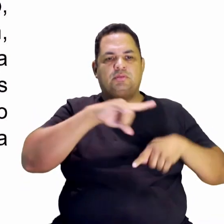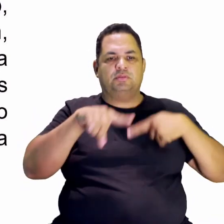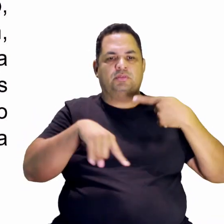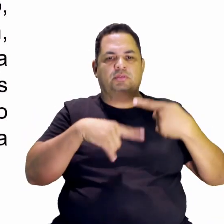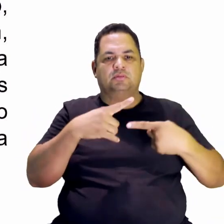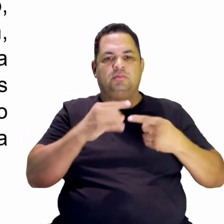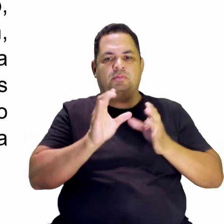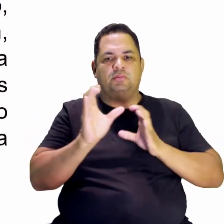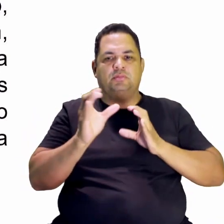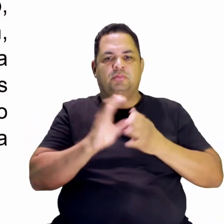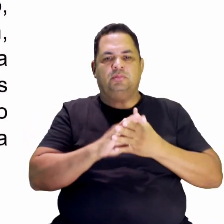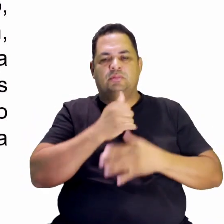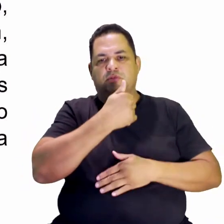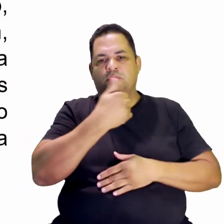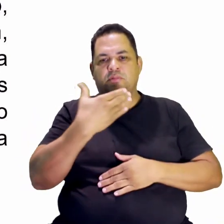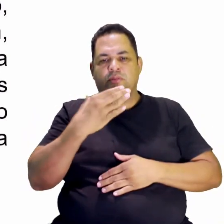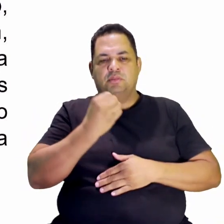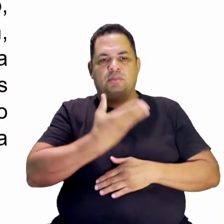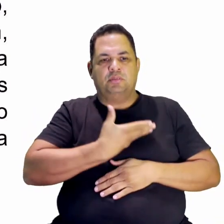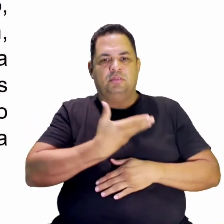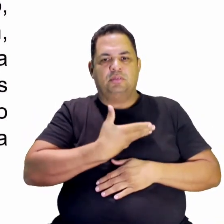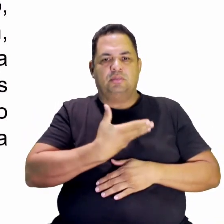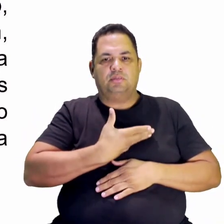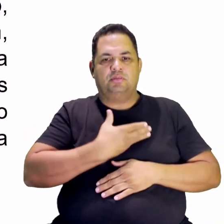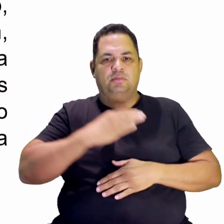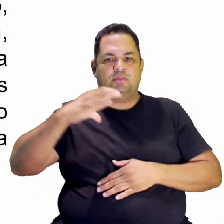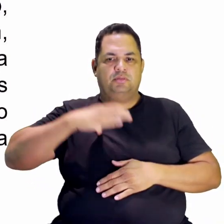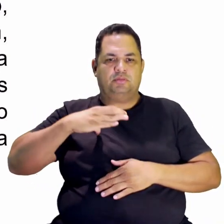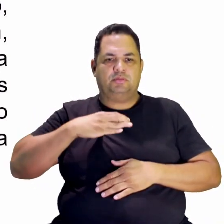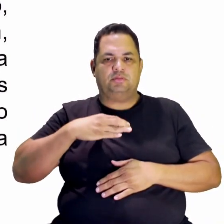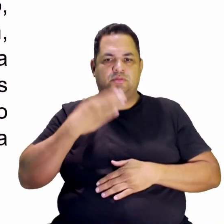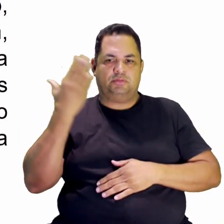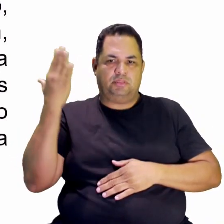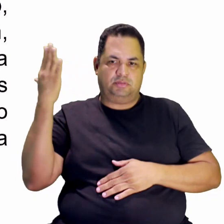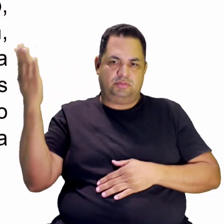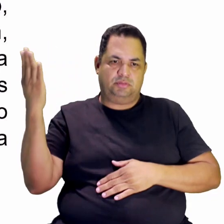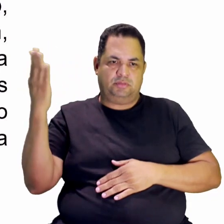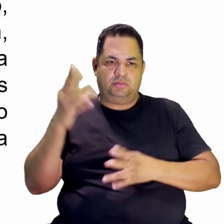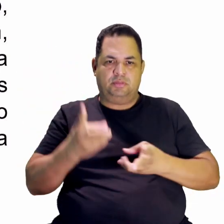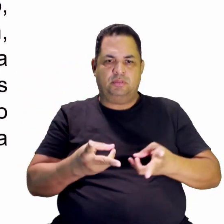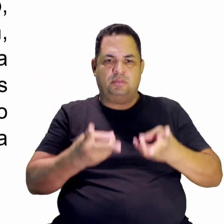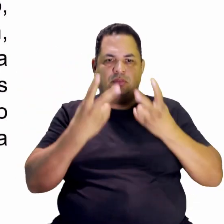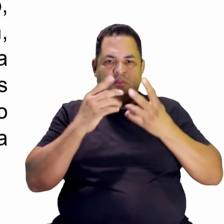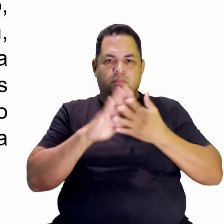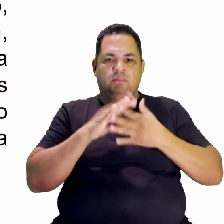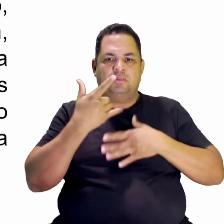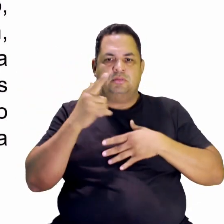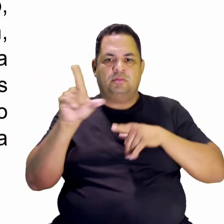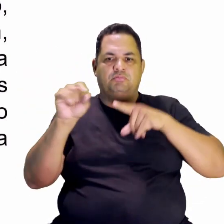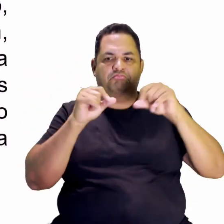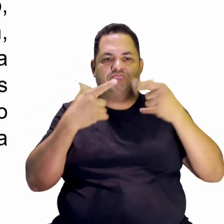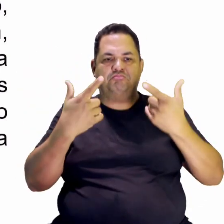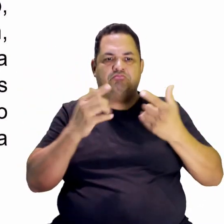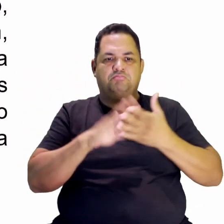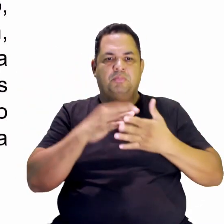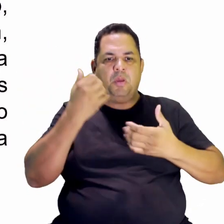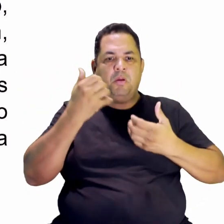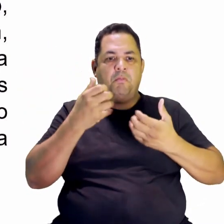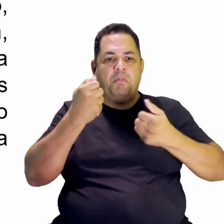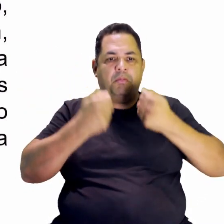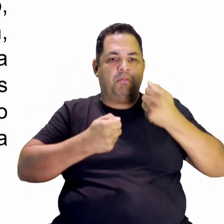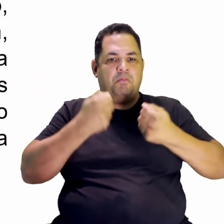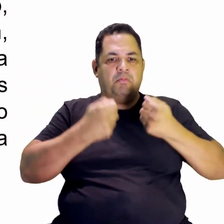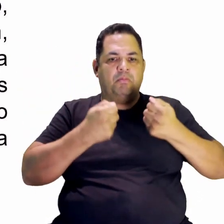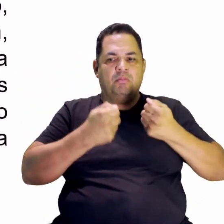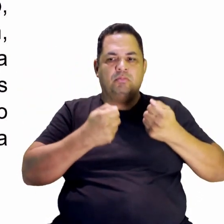repartição, os 10 colegas da província de Jiangsu perceberam que não havia escolhido ninguém para ser o motorista da